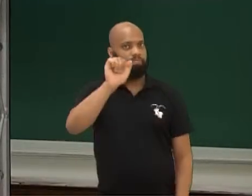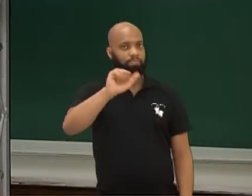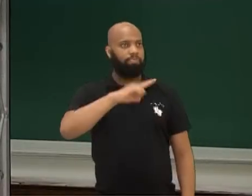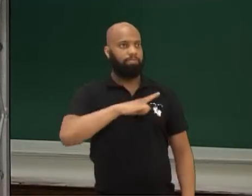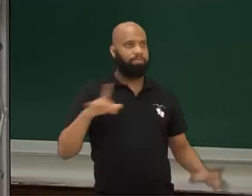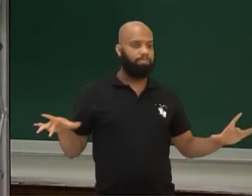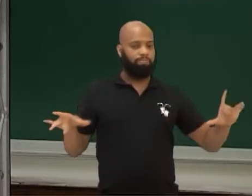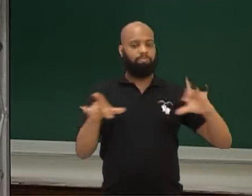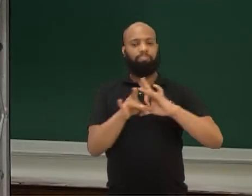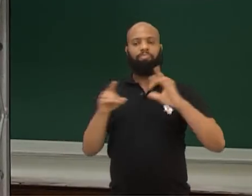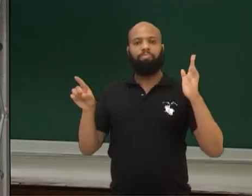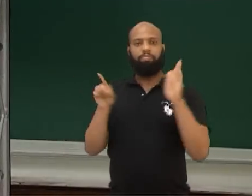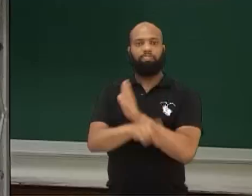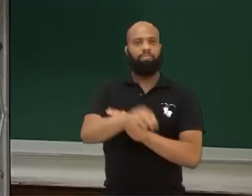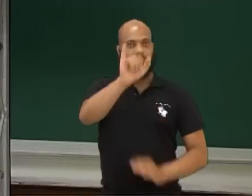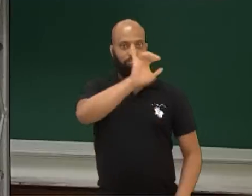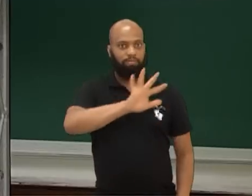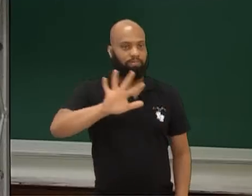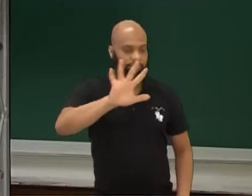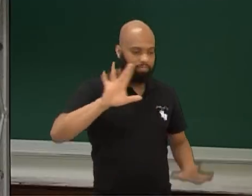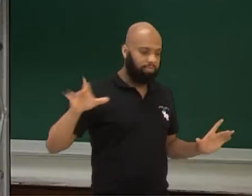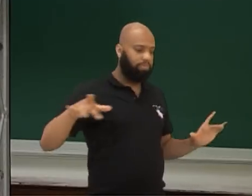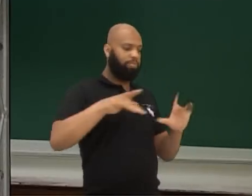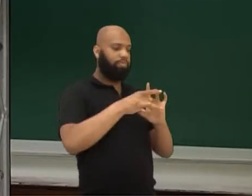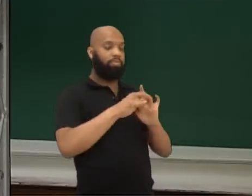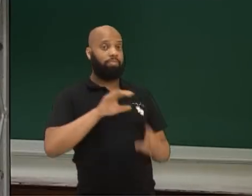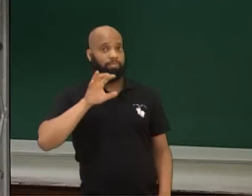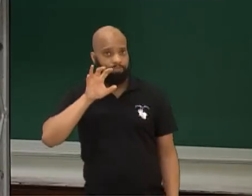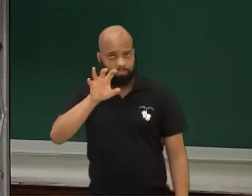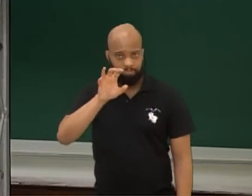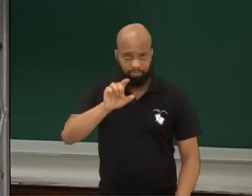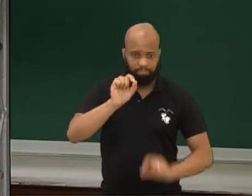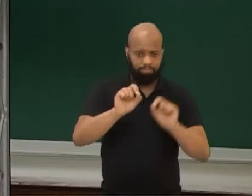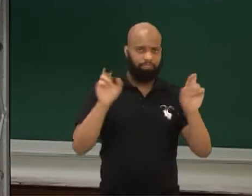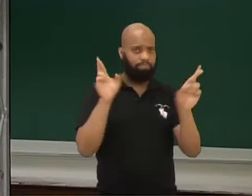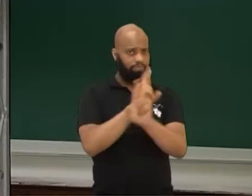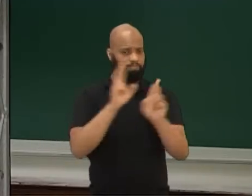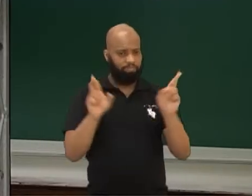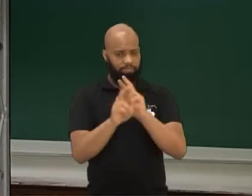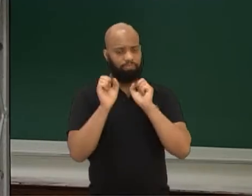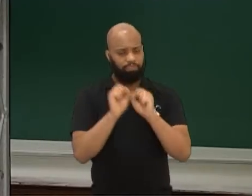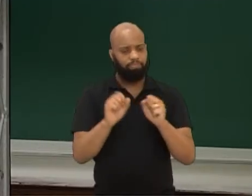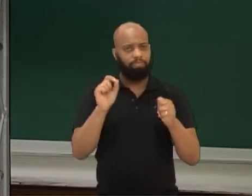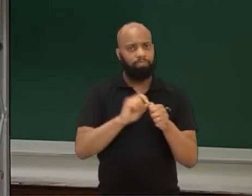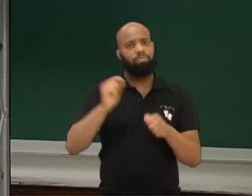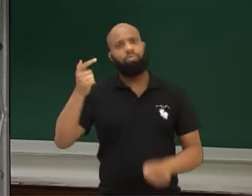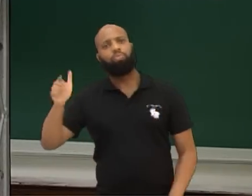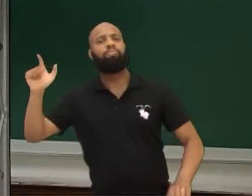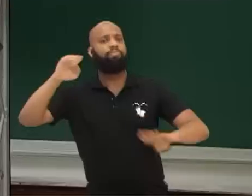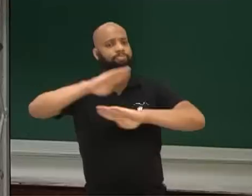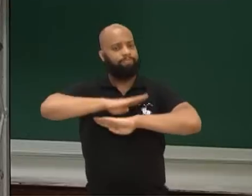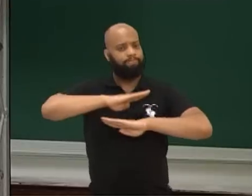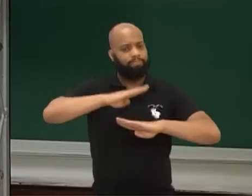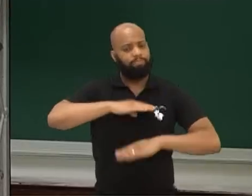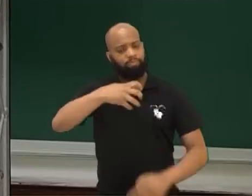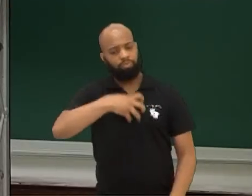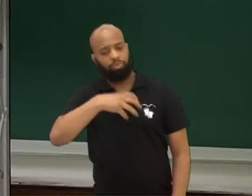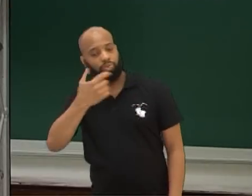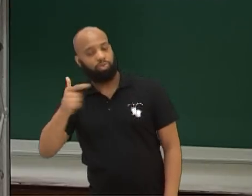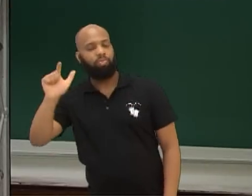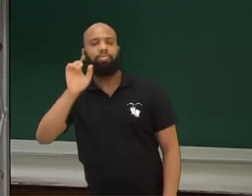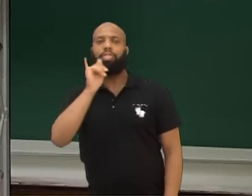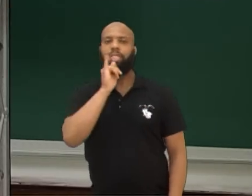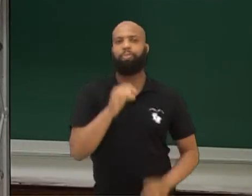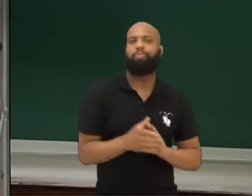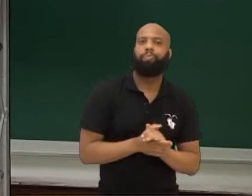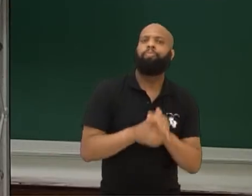pergunta com a imagem. Então, essa associação a gente também pode fazer em outras situações. Por exemplo, numa